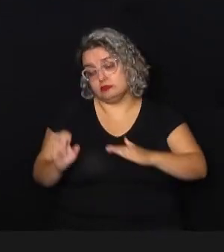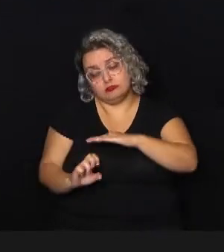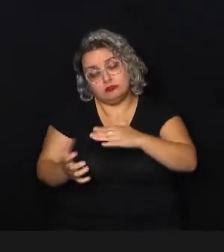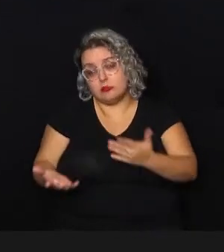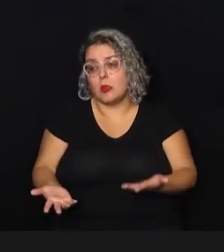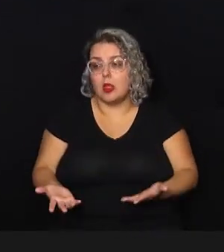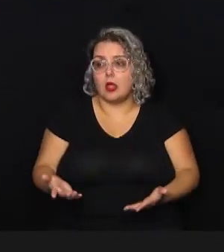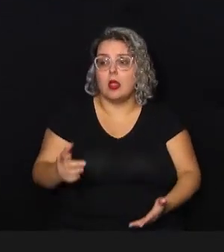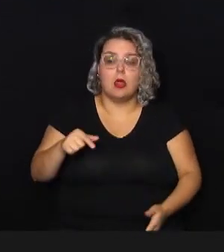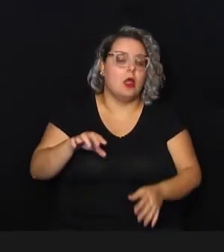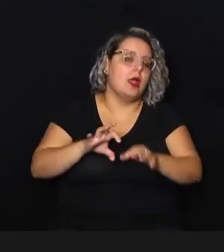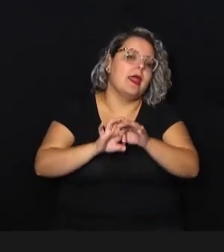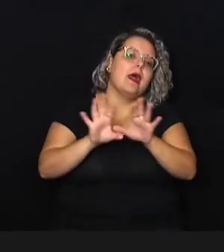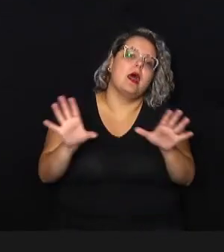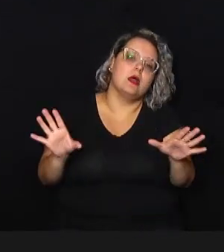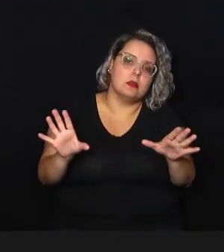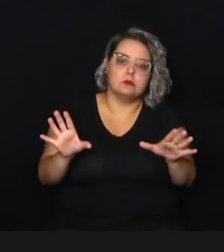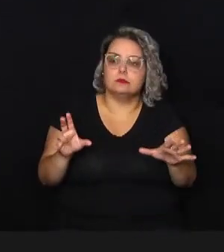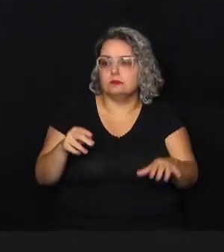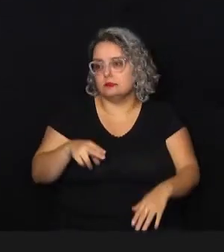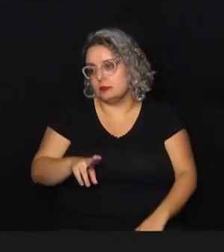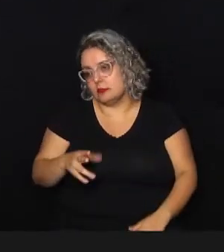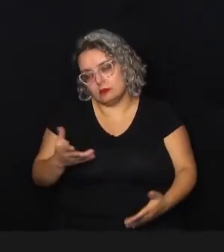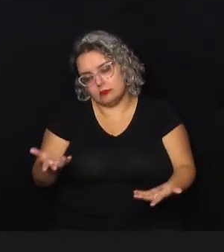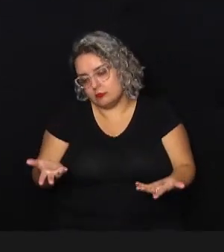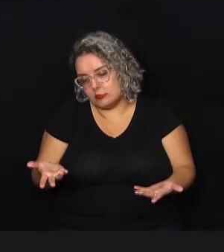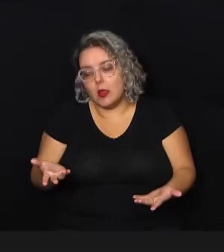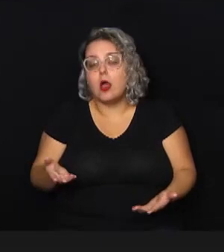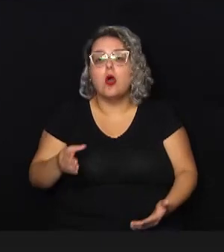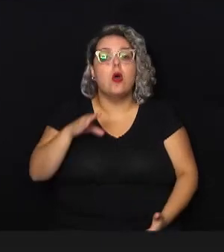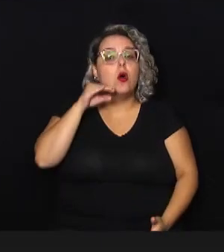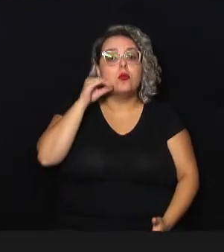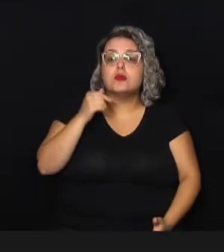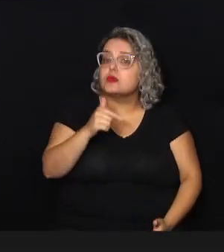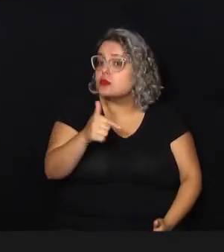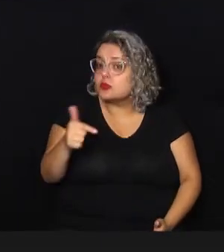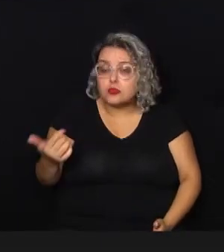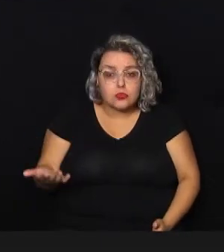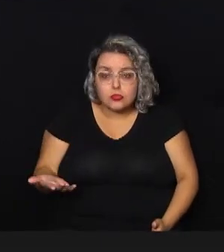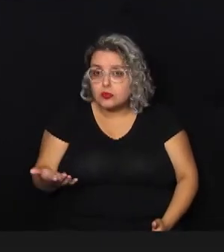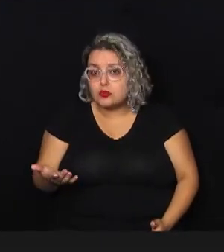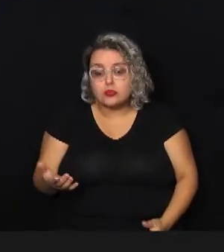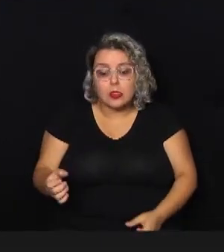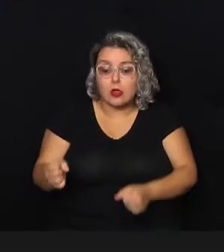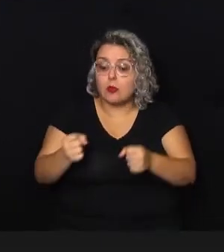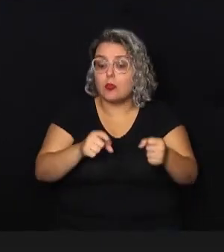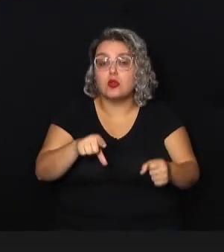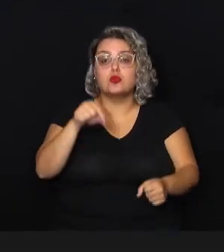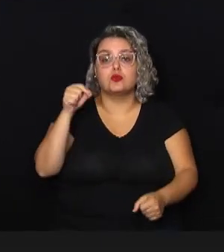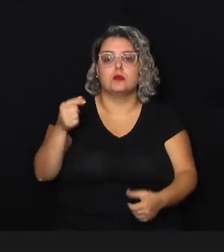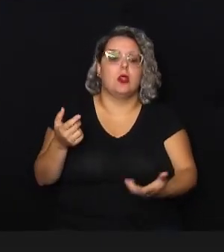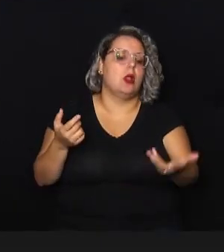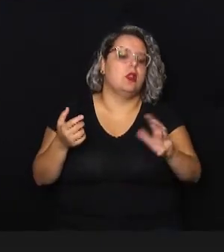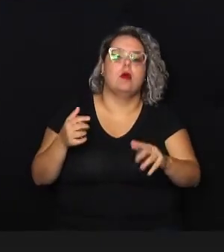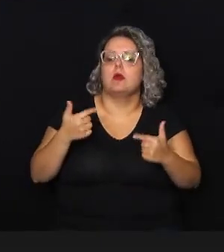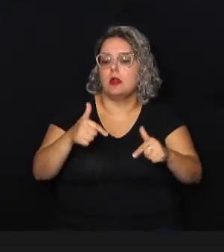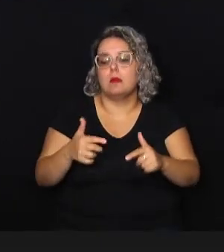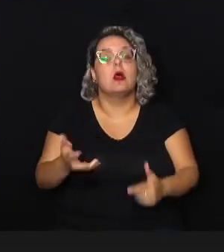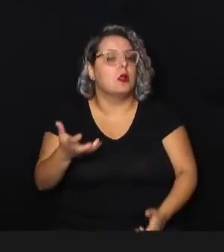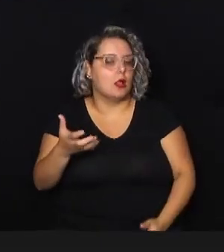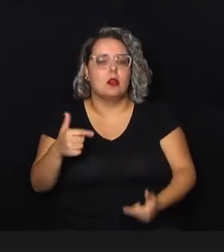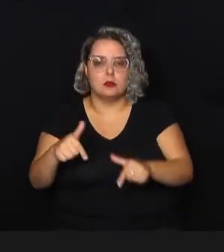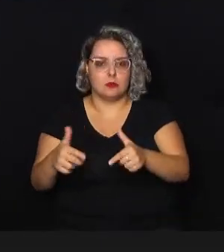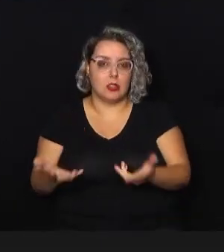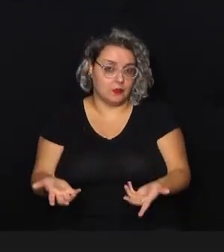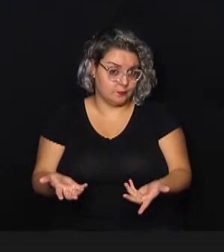é mera liberalidade, né? Então, o funcionário ele não tem o poder de escolha de deliberar, olha, não quero trabalhar, quero trabalhar.